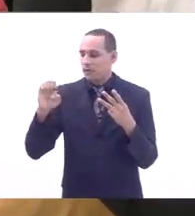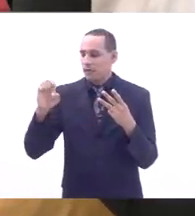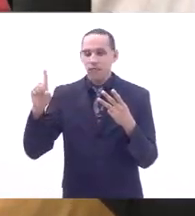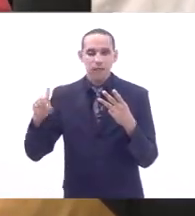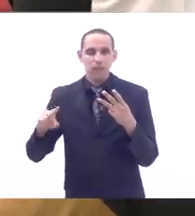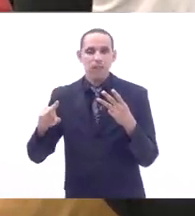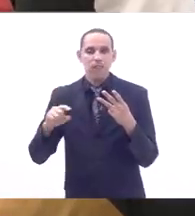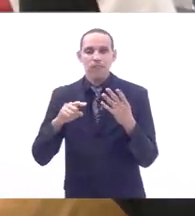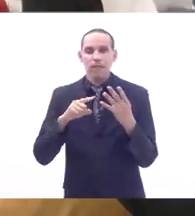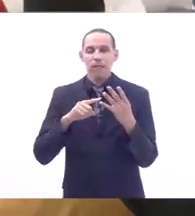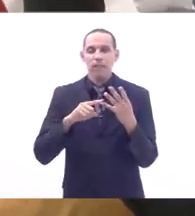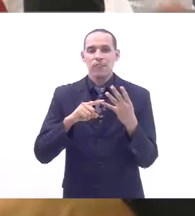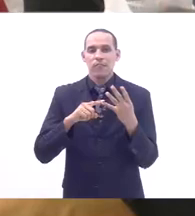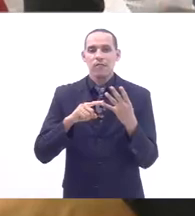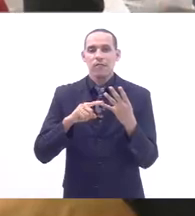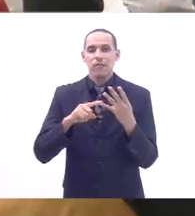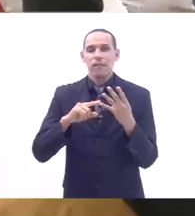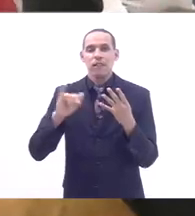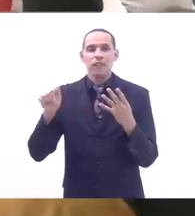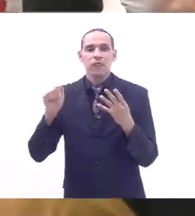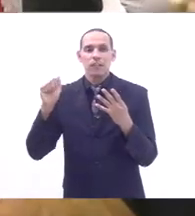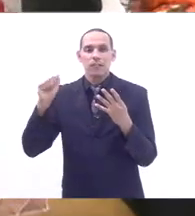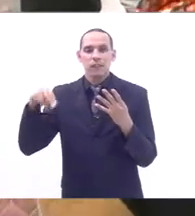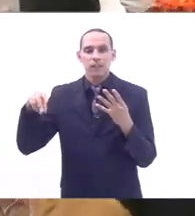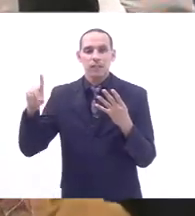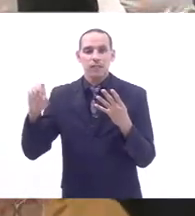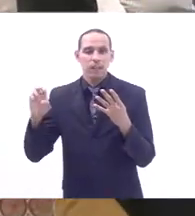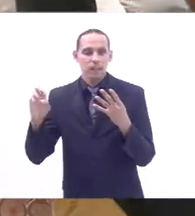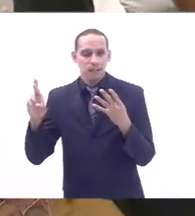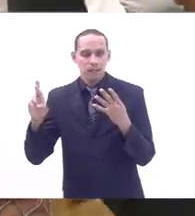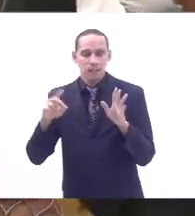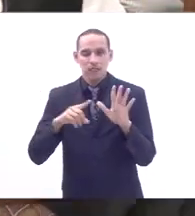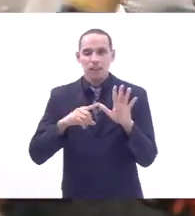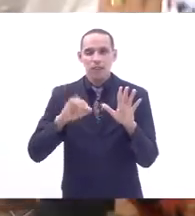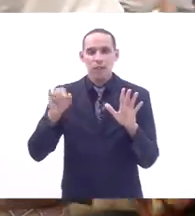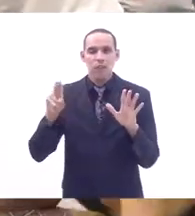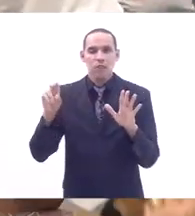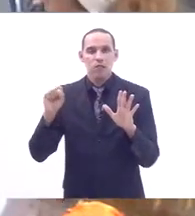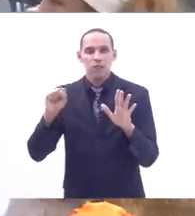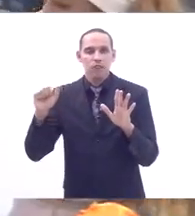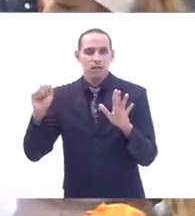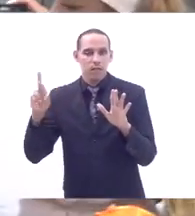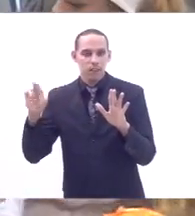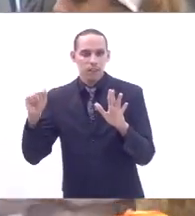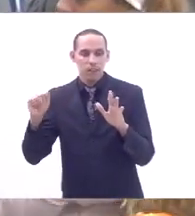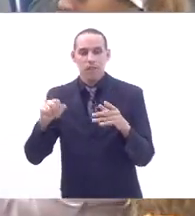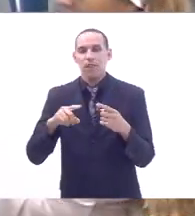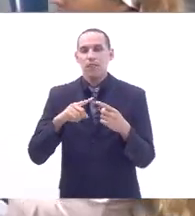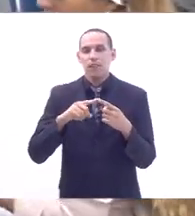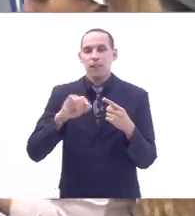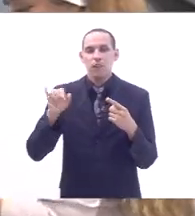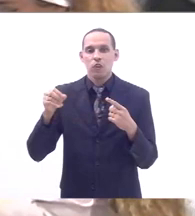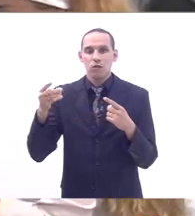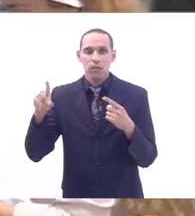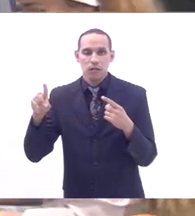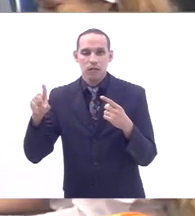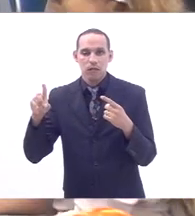Rogério Brito, Jander Luiz, Jussara da Silva,